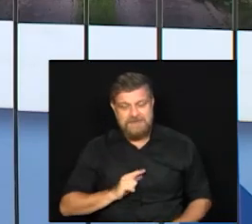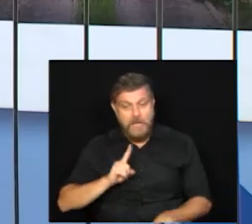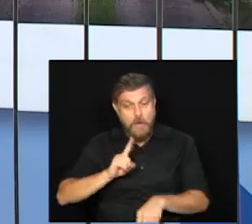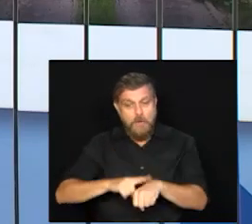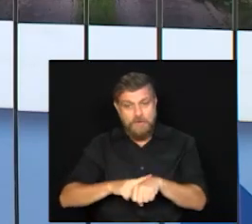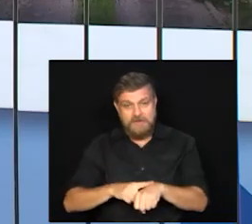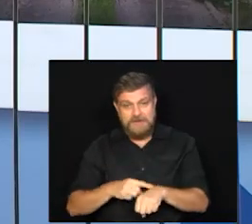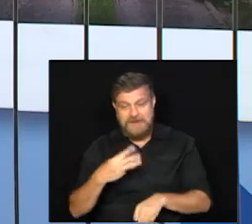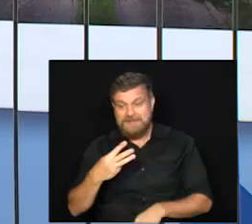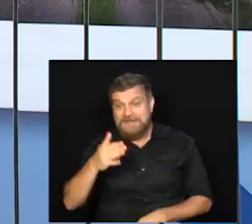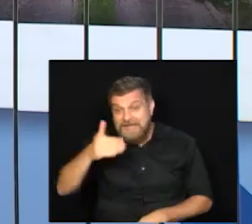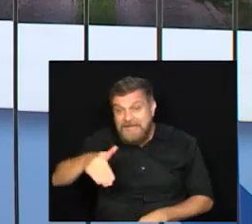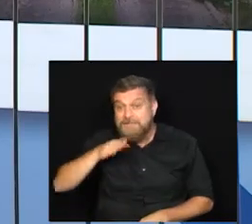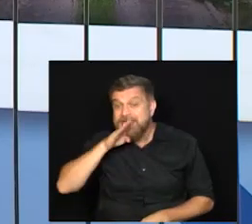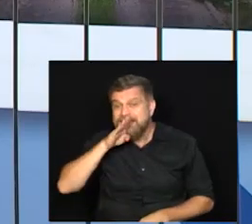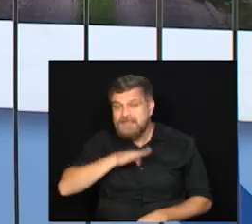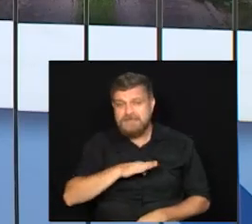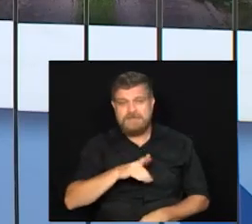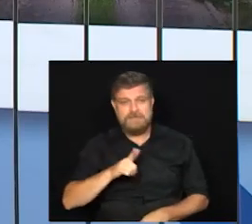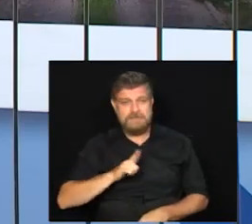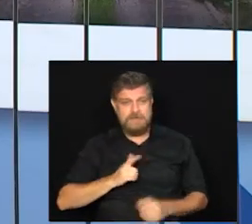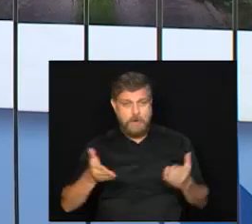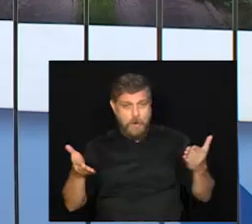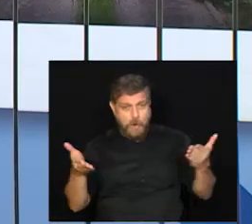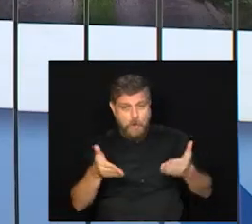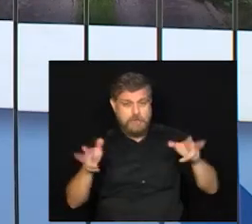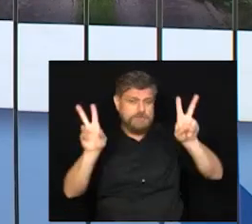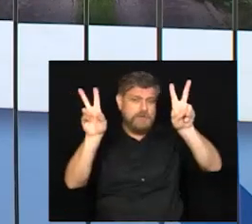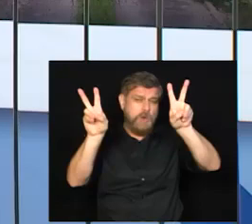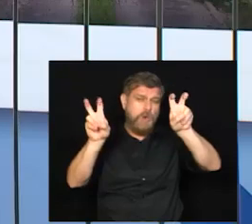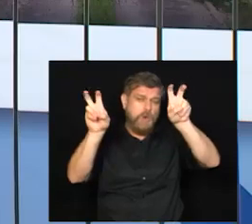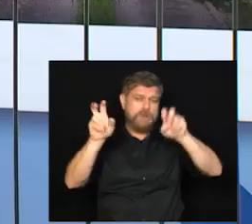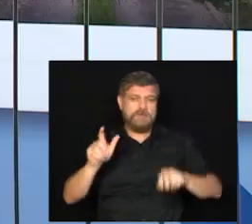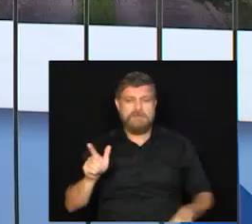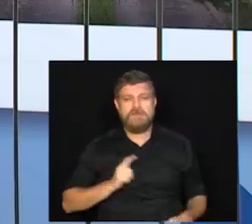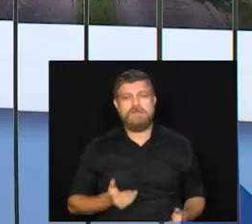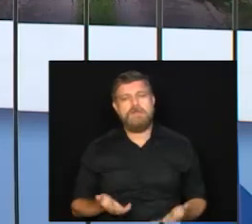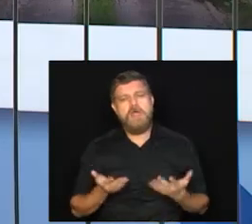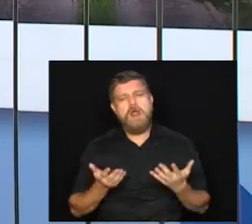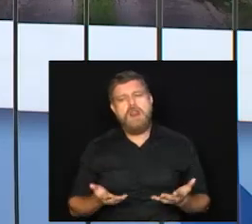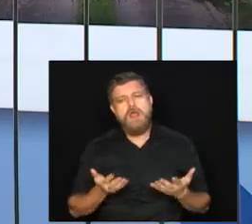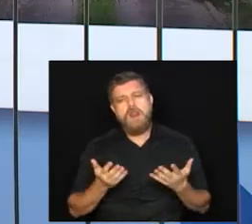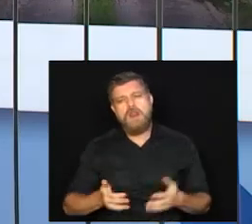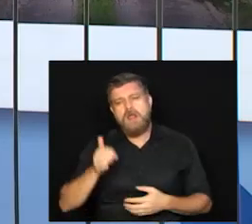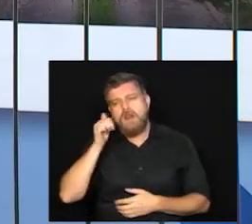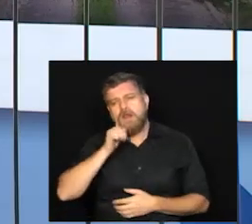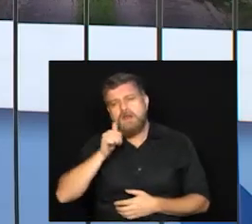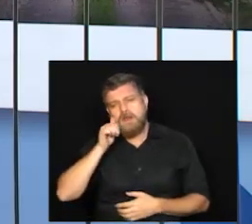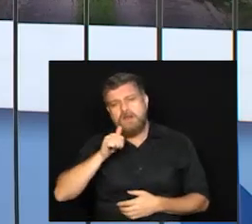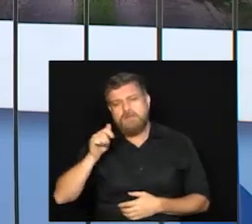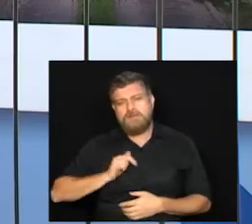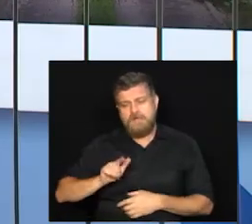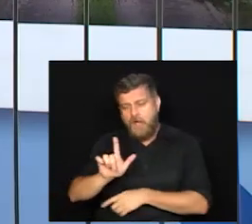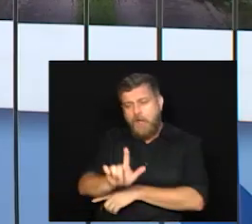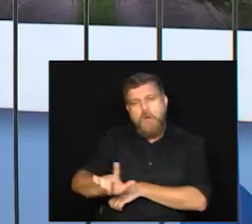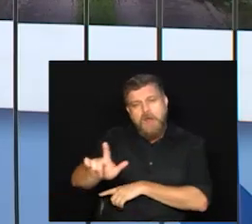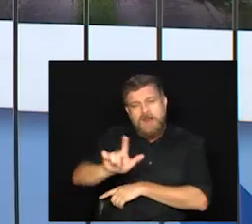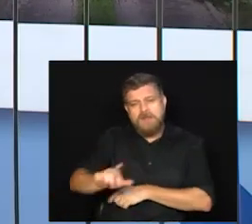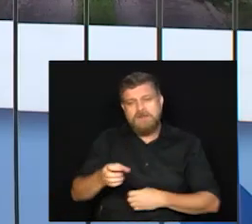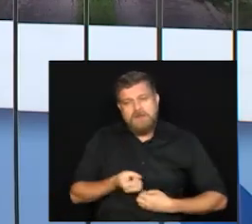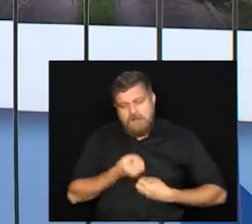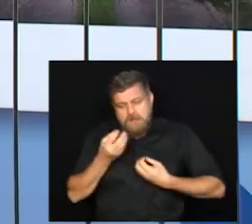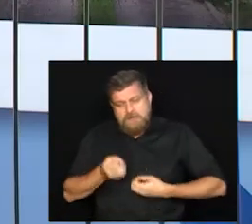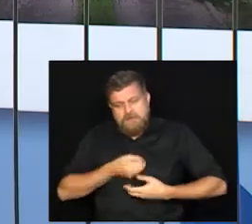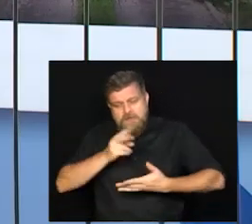de 3h30 da tarde. Hoje o tema é leveza feminina. Com literatura e poesia,